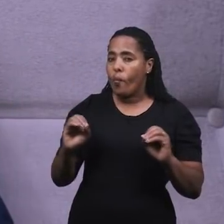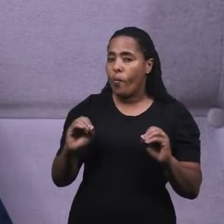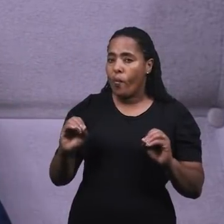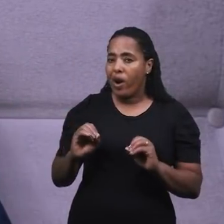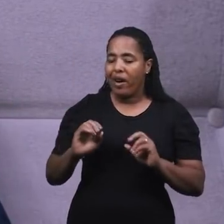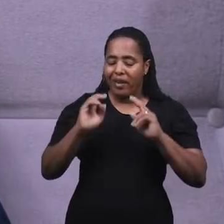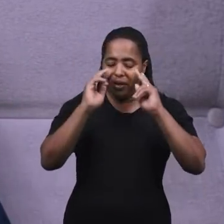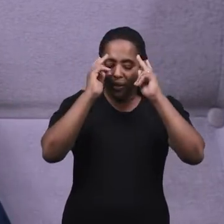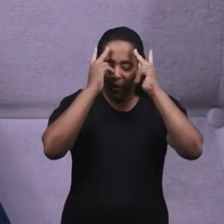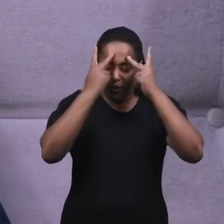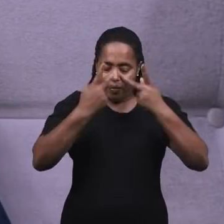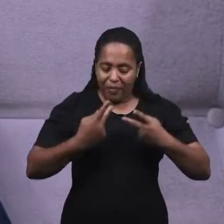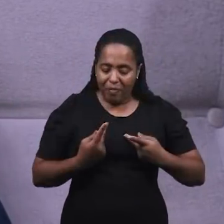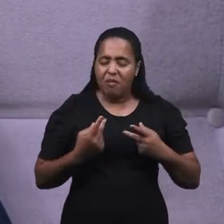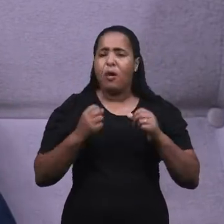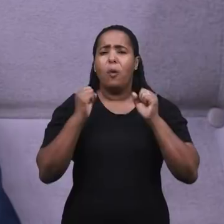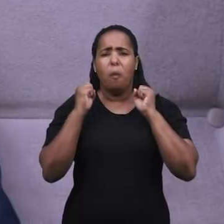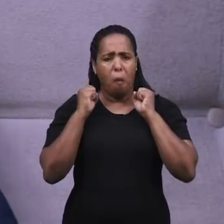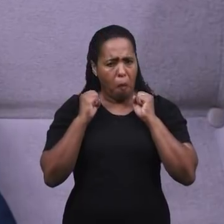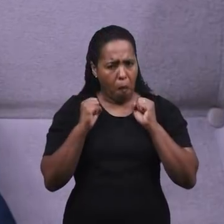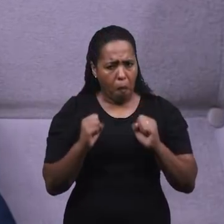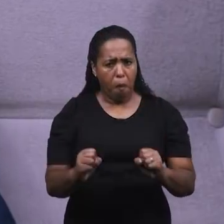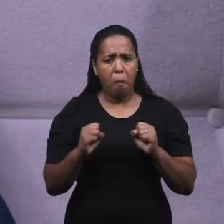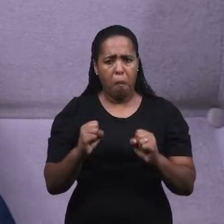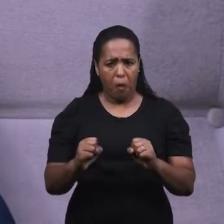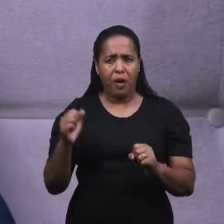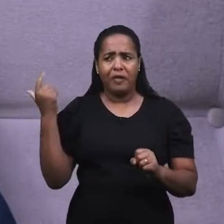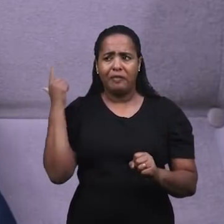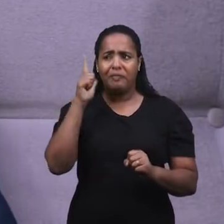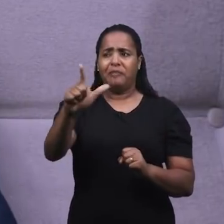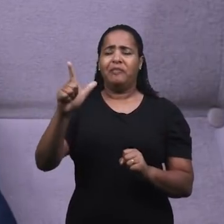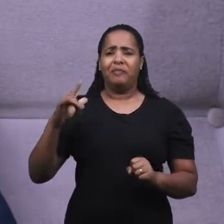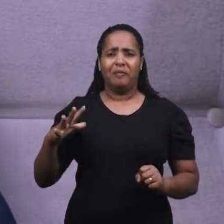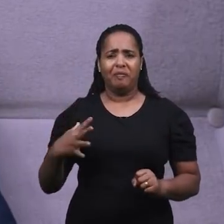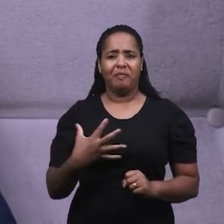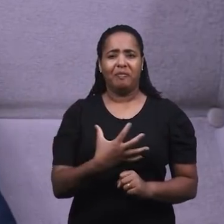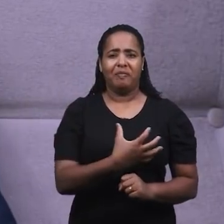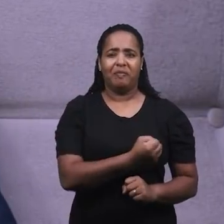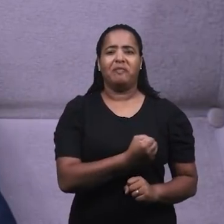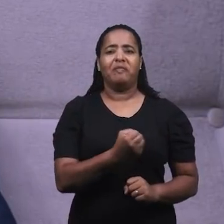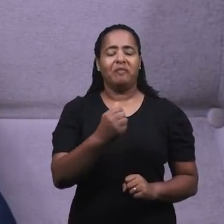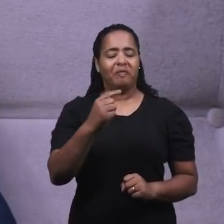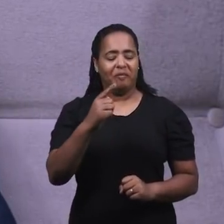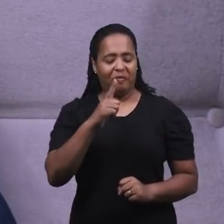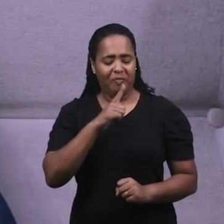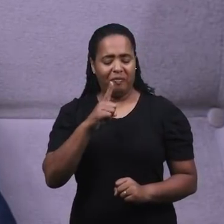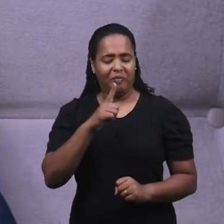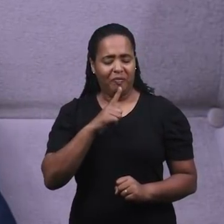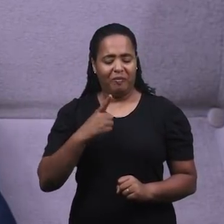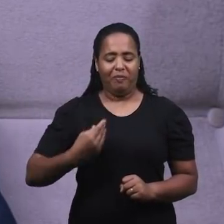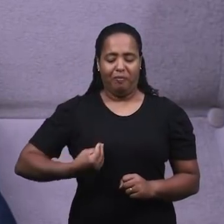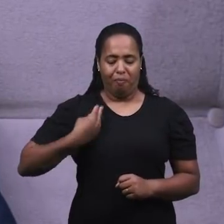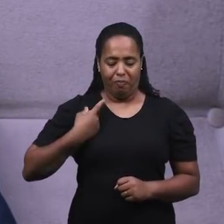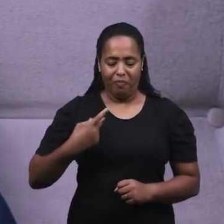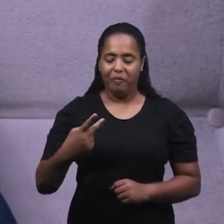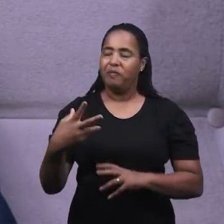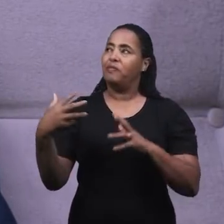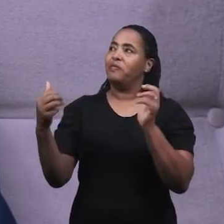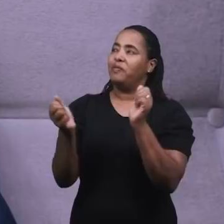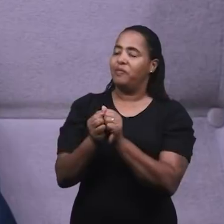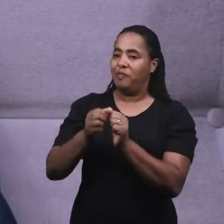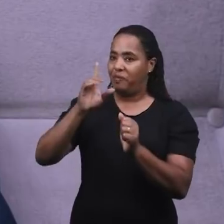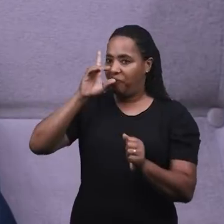o homem pode alcançar a salvação e ter a vida eterna com